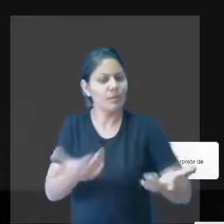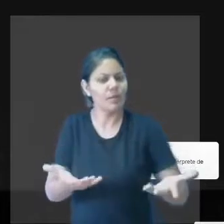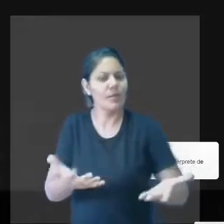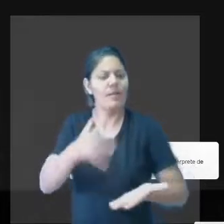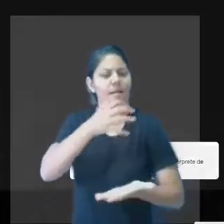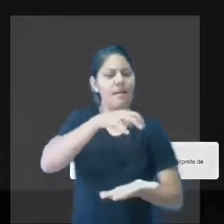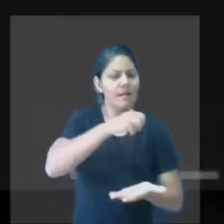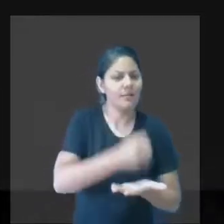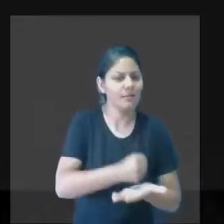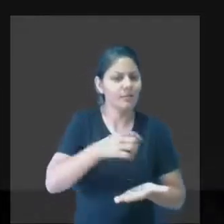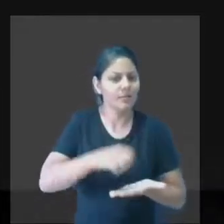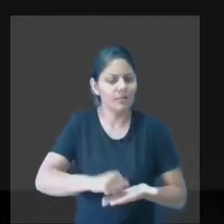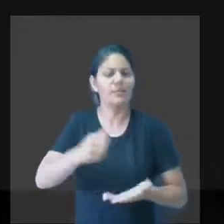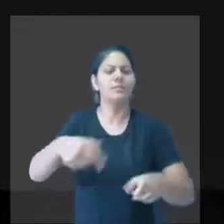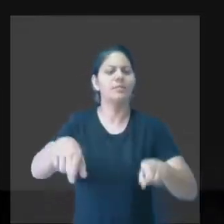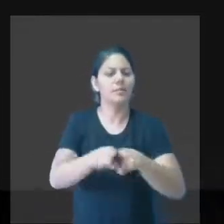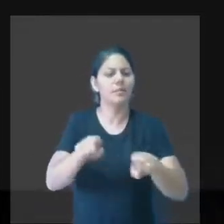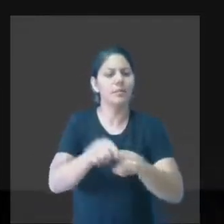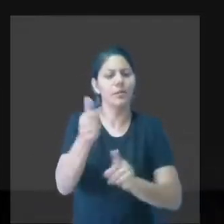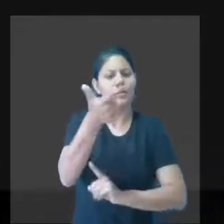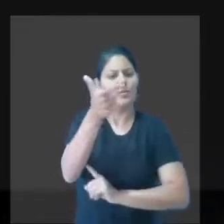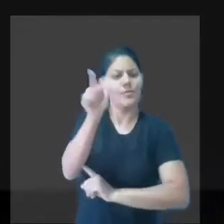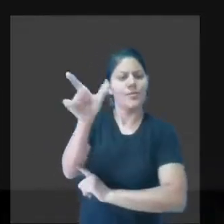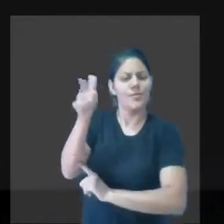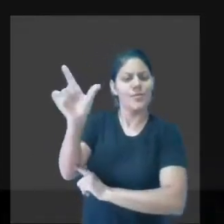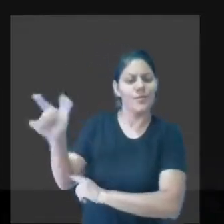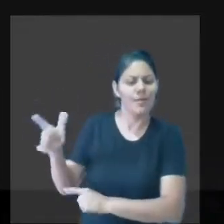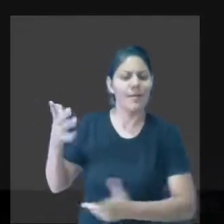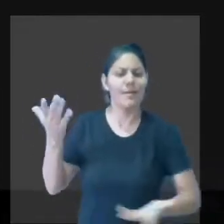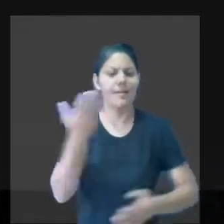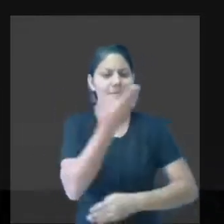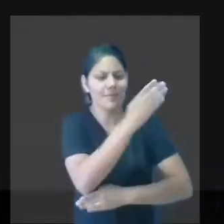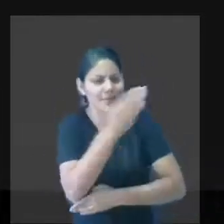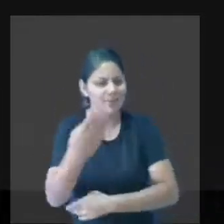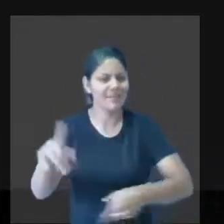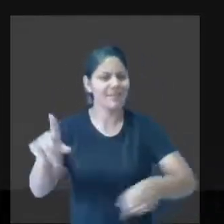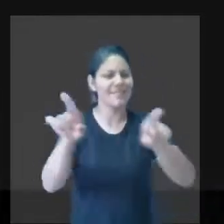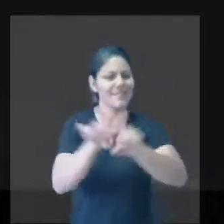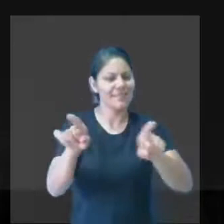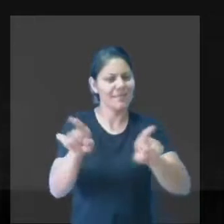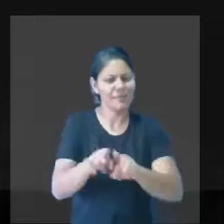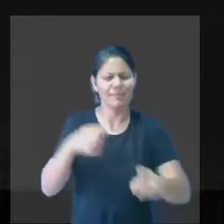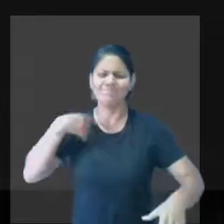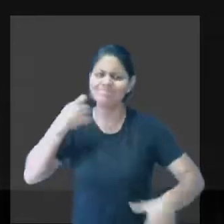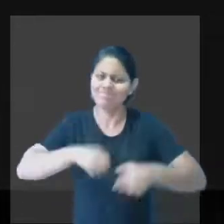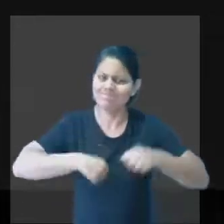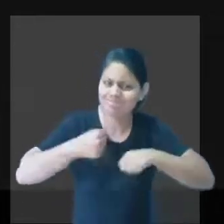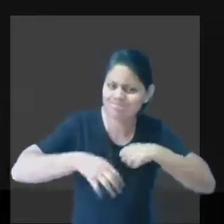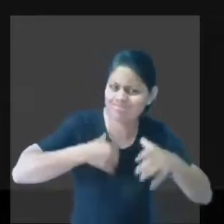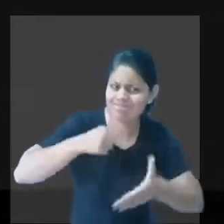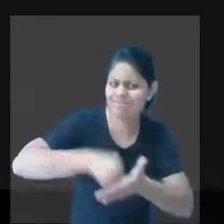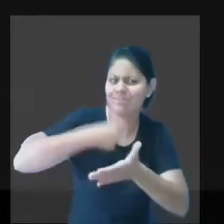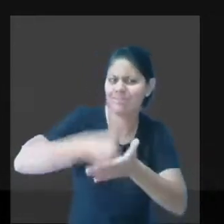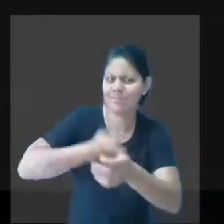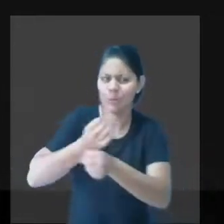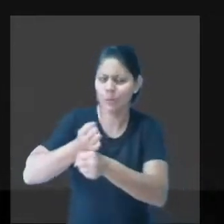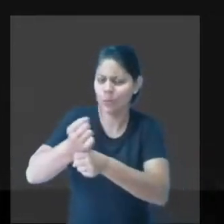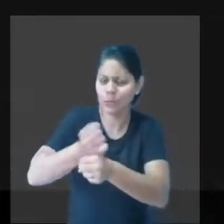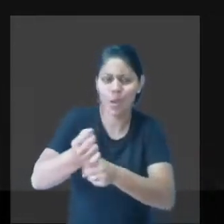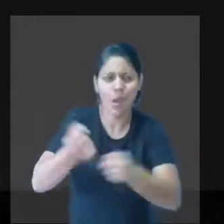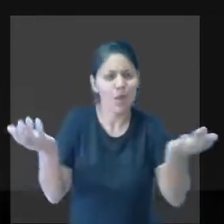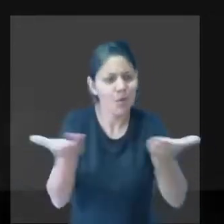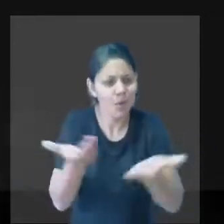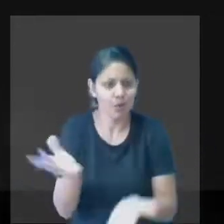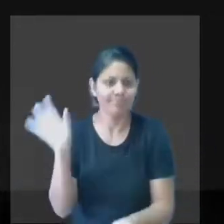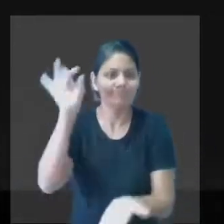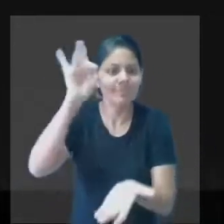contratação da biblioteca digital, que foi uma luta que os bibliotecários e bibliotecárias traziam de muitos anos, e hoje se